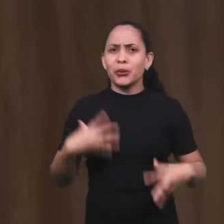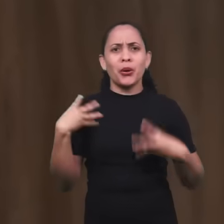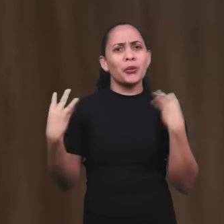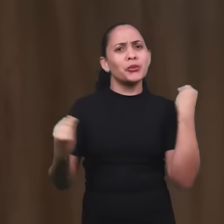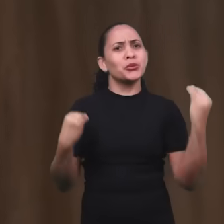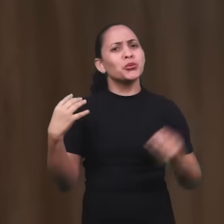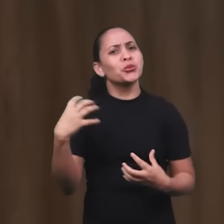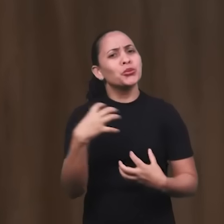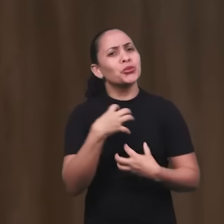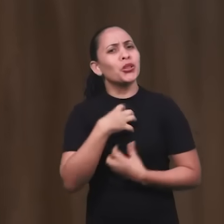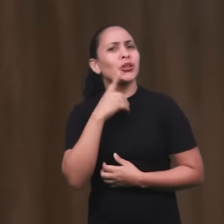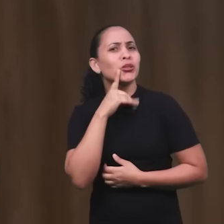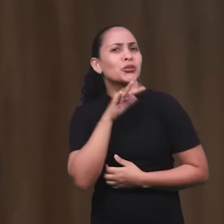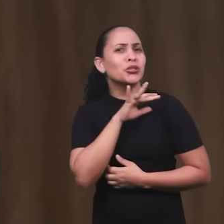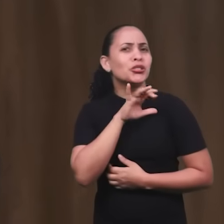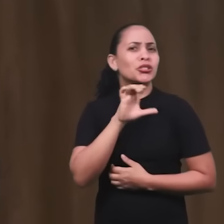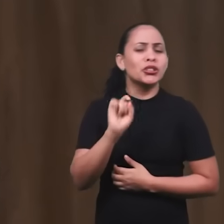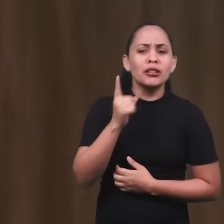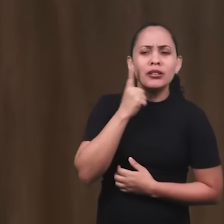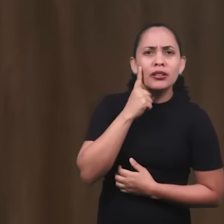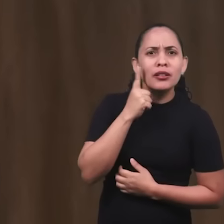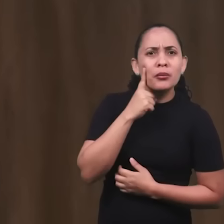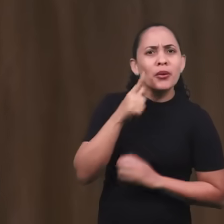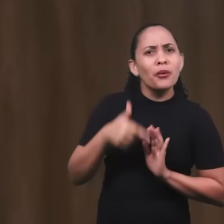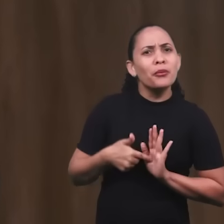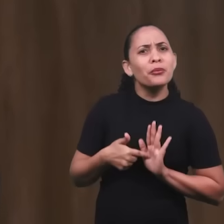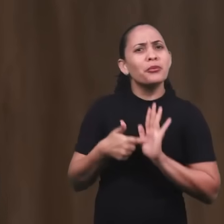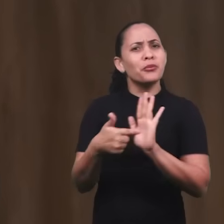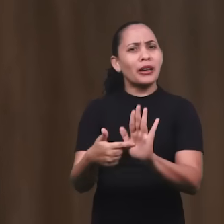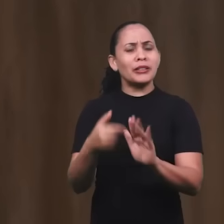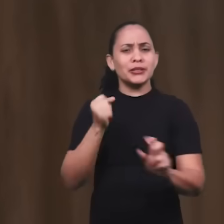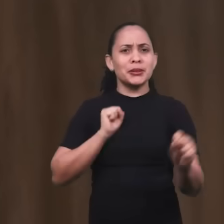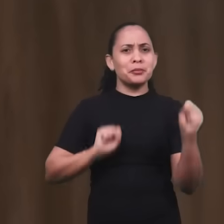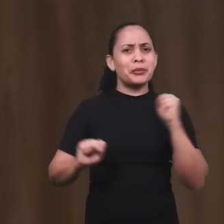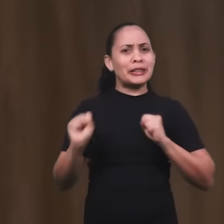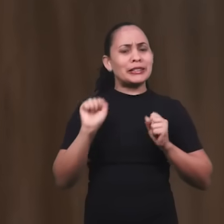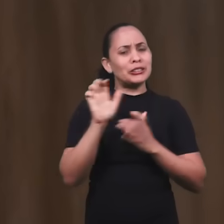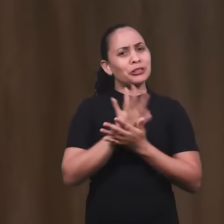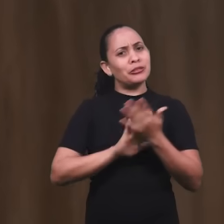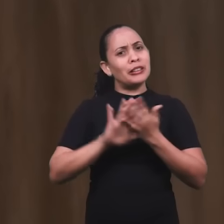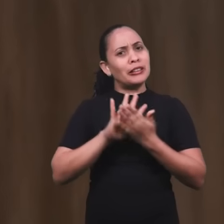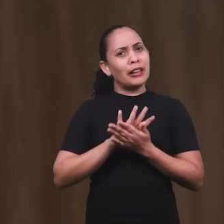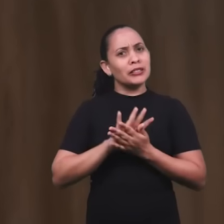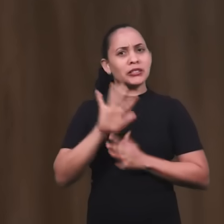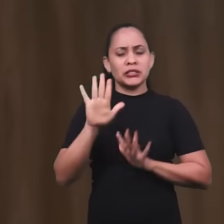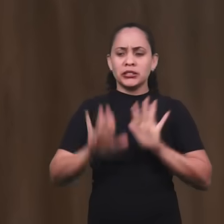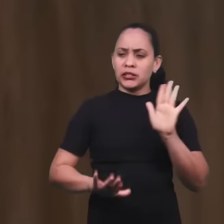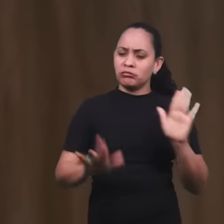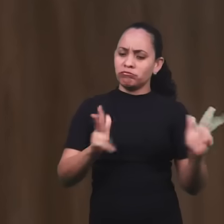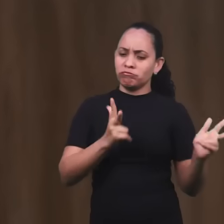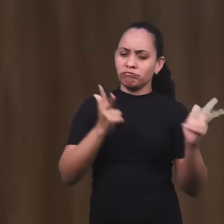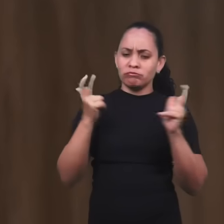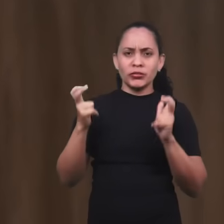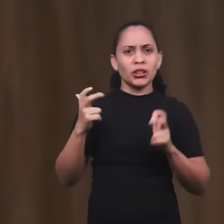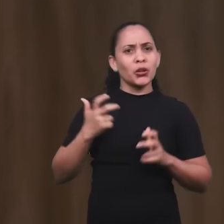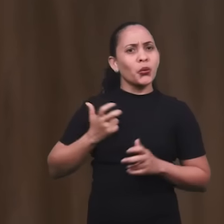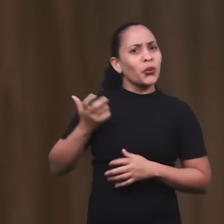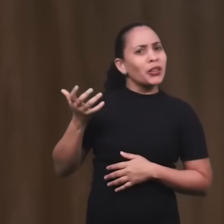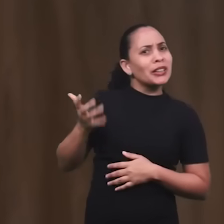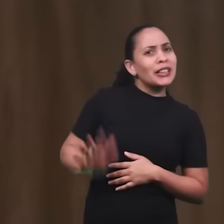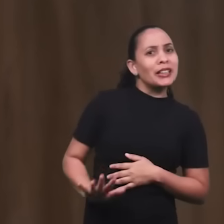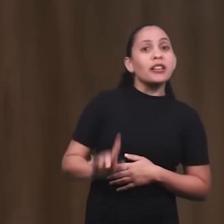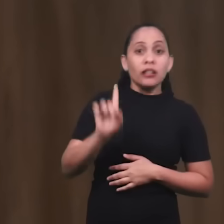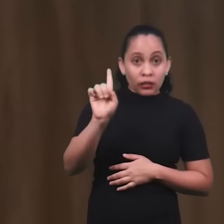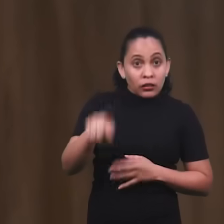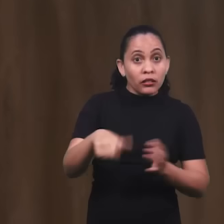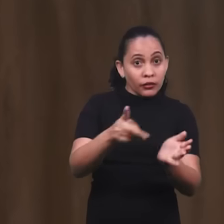como é que vai ser seus dias, ele olha para frente, ele não vê, às vezes, expectativa, e às vezes ele vê um destino que não é o que ele